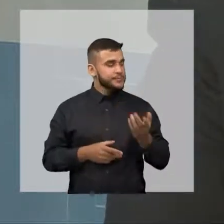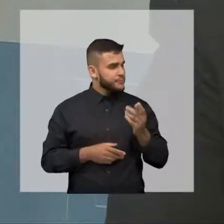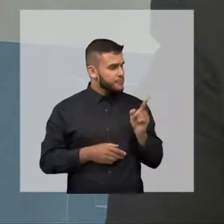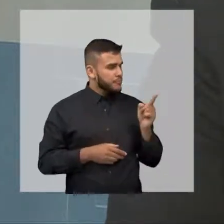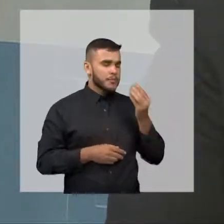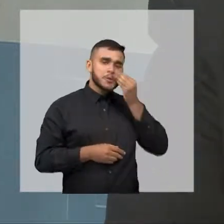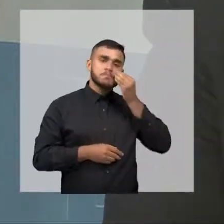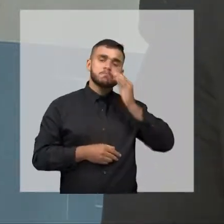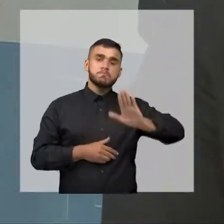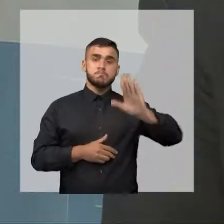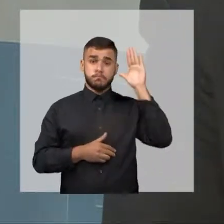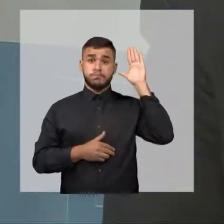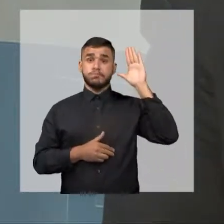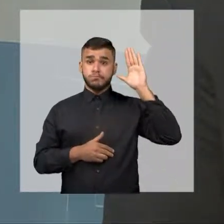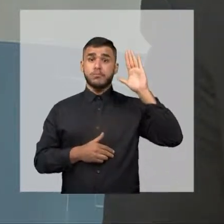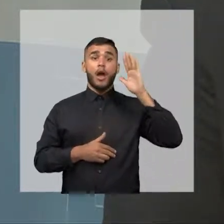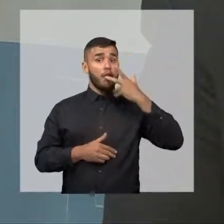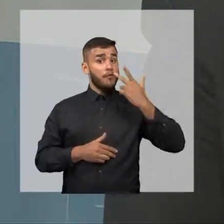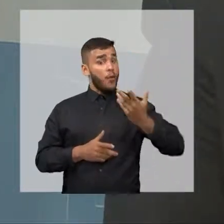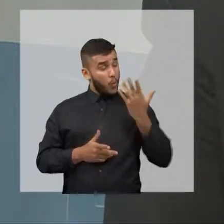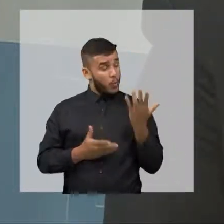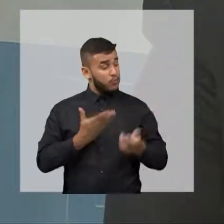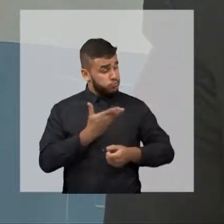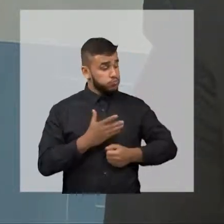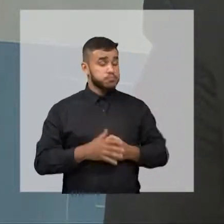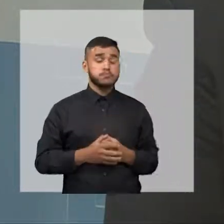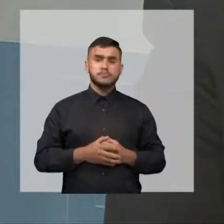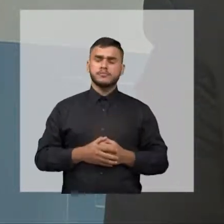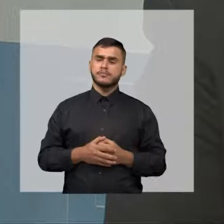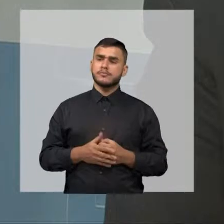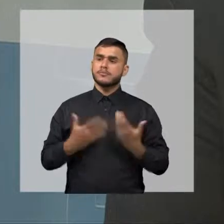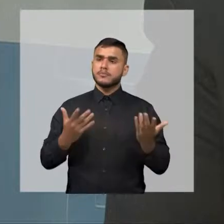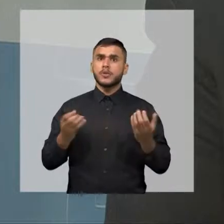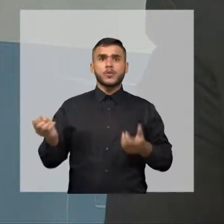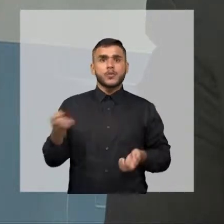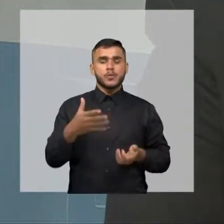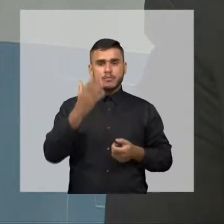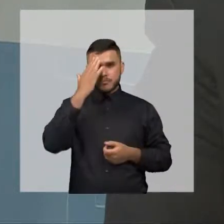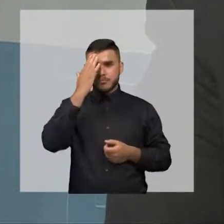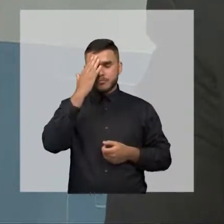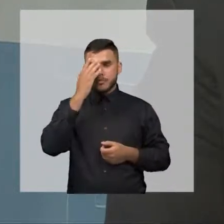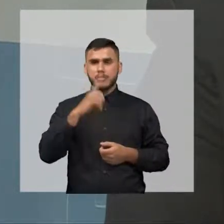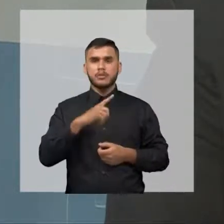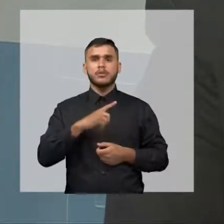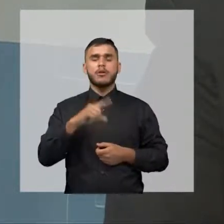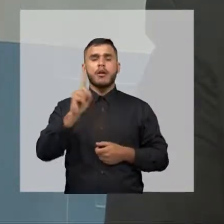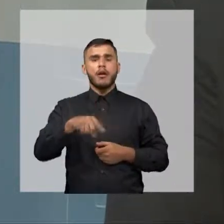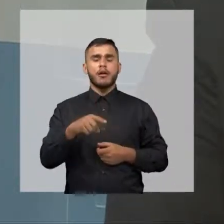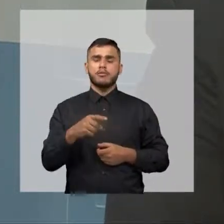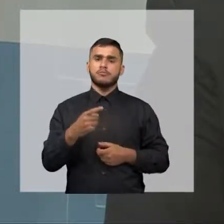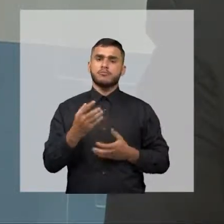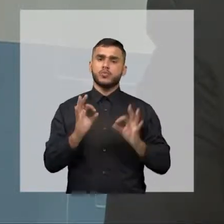a senhora pensou em ser candidata e uma coisa nova que foi criada